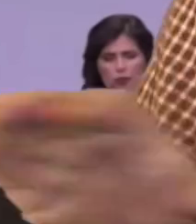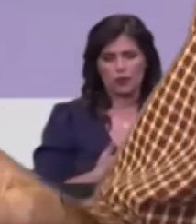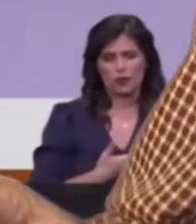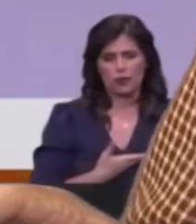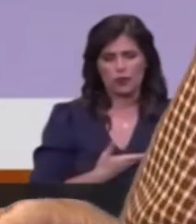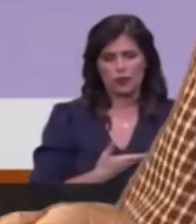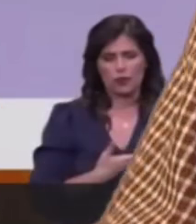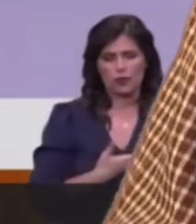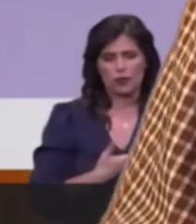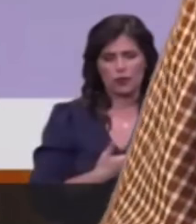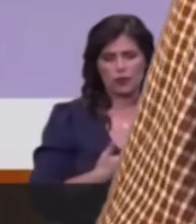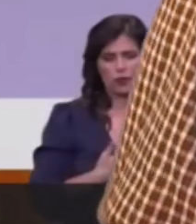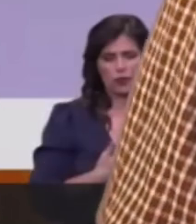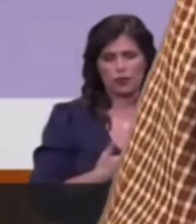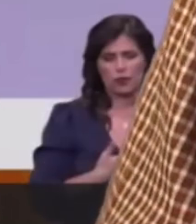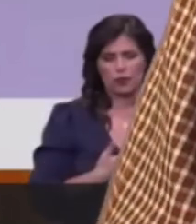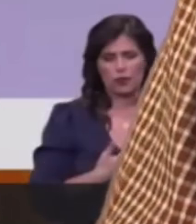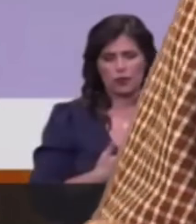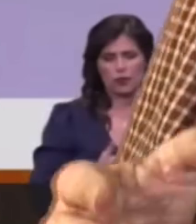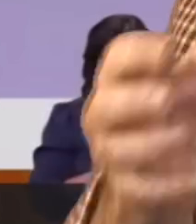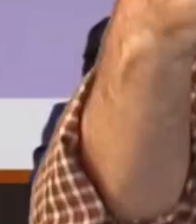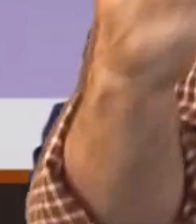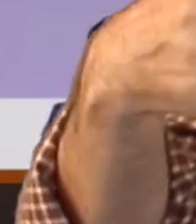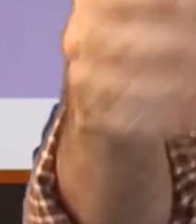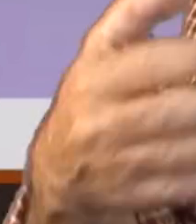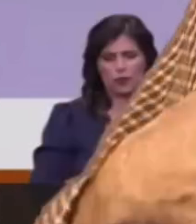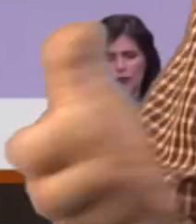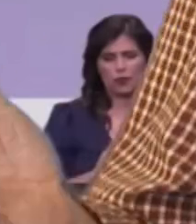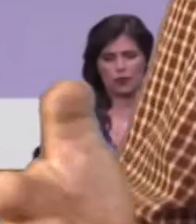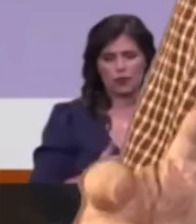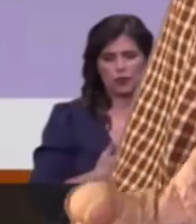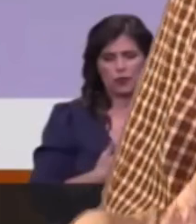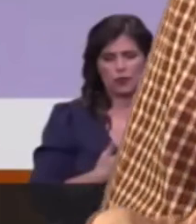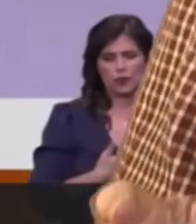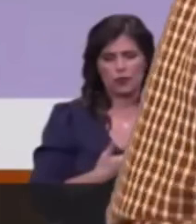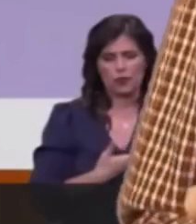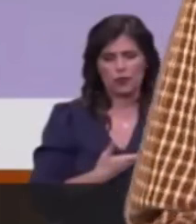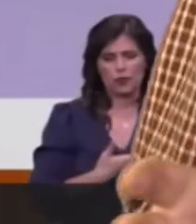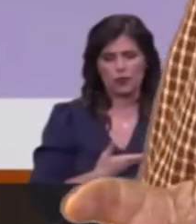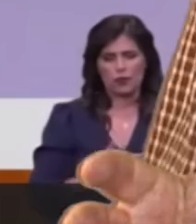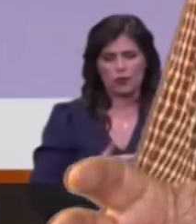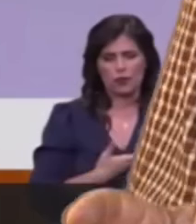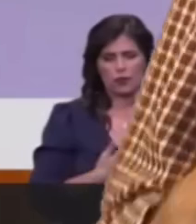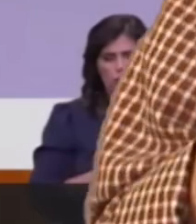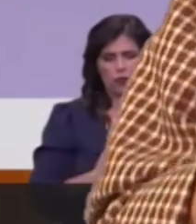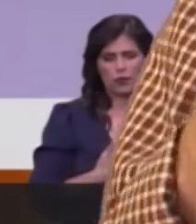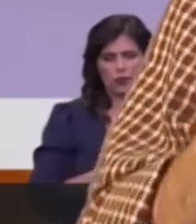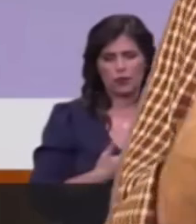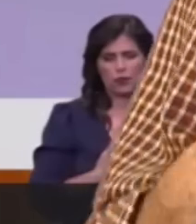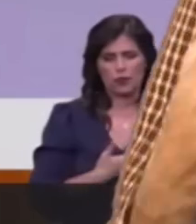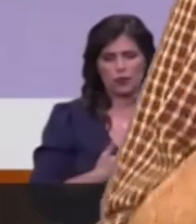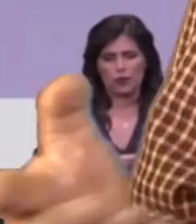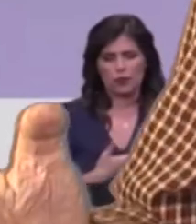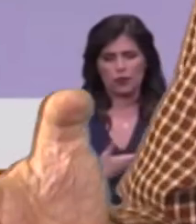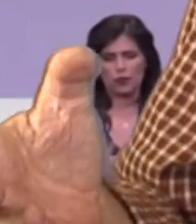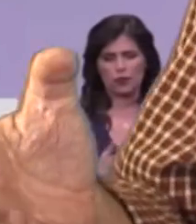incapaz não conseguia dizer isto por mais que tentasse mas outras palavras muito mais simples do que esta Eu também não conseguiu ele rolava